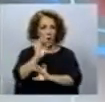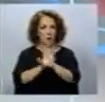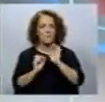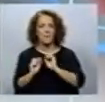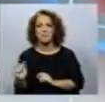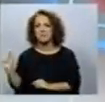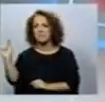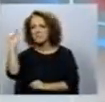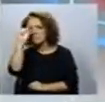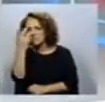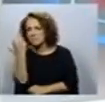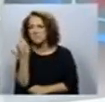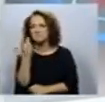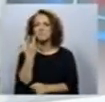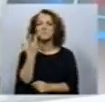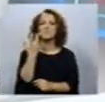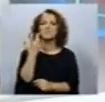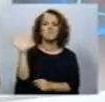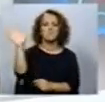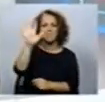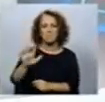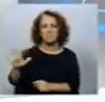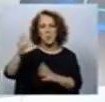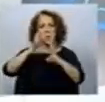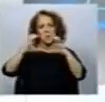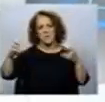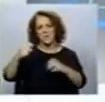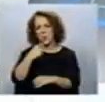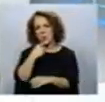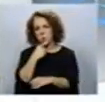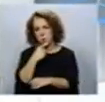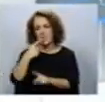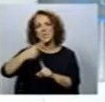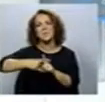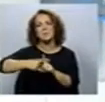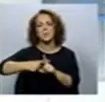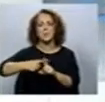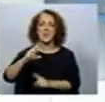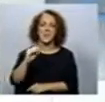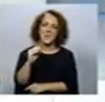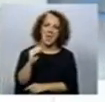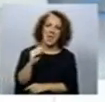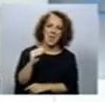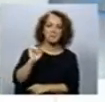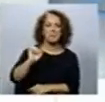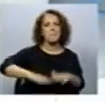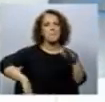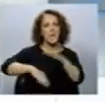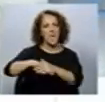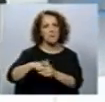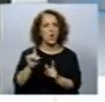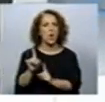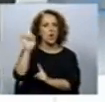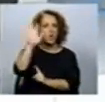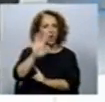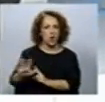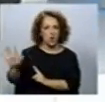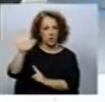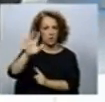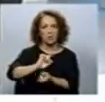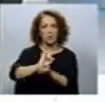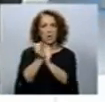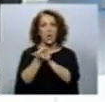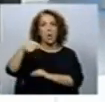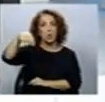aqui temos o céu a apresentar períodos muito nublado e temperaturas à volta dos 10 graus de máxima nas regiões do norte e no